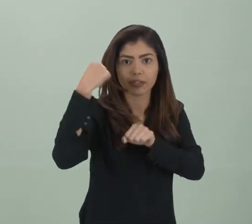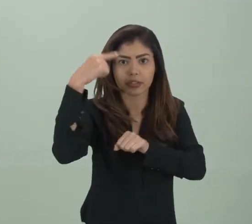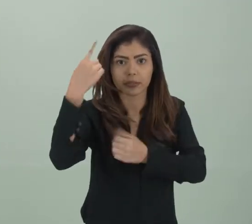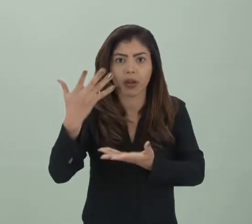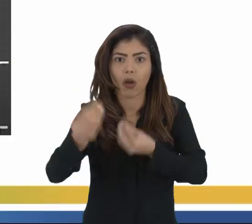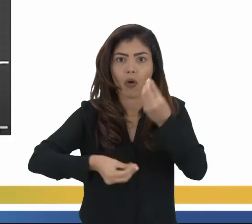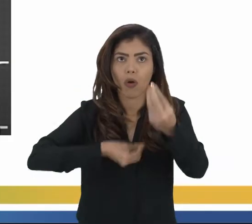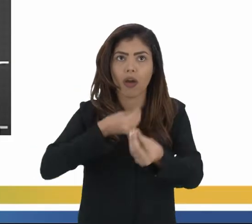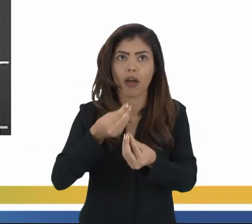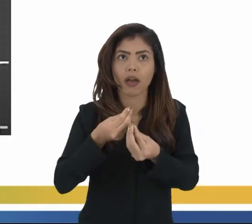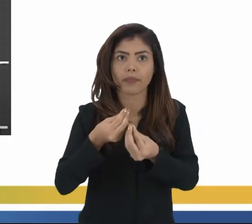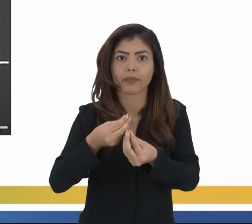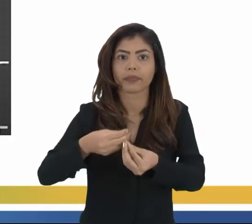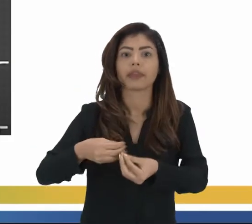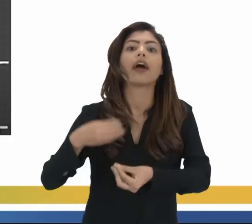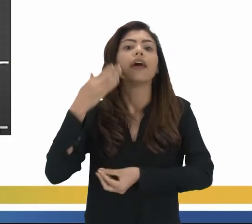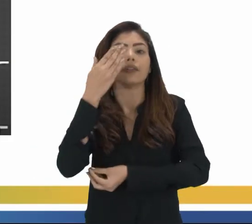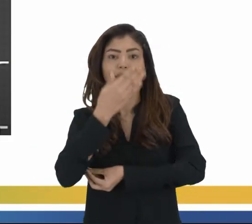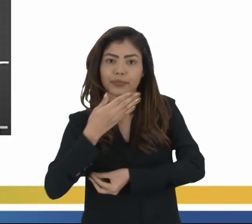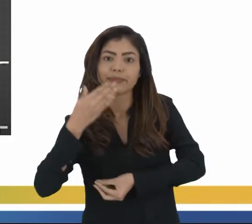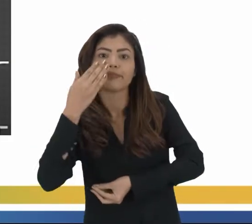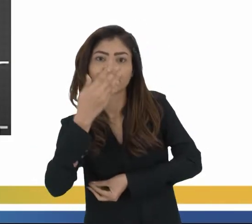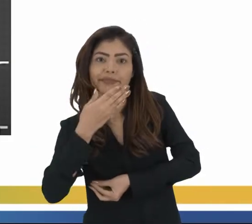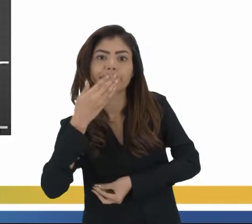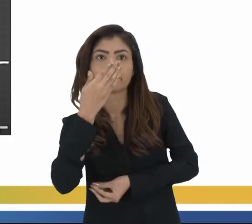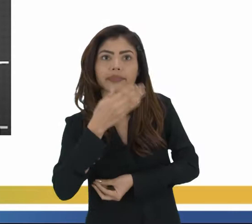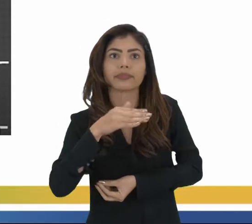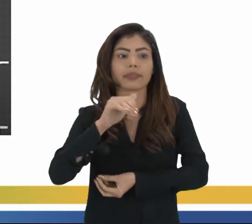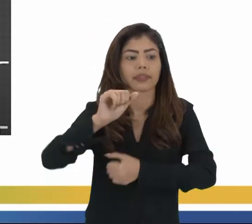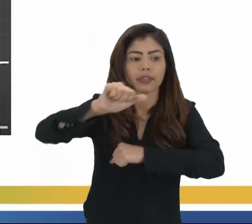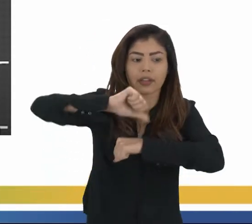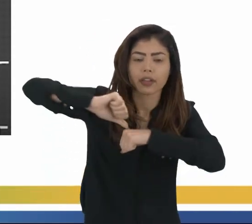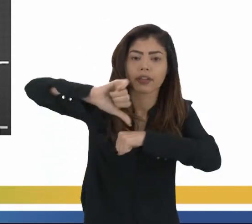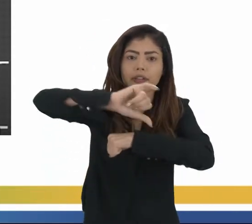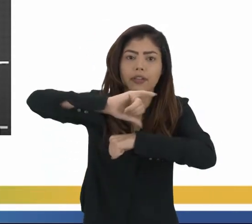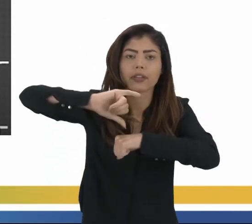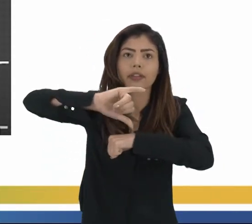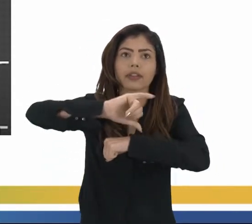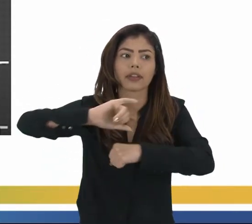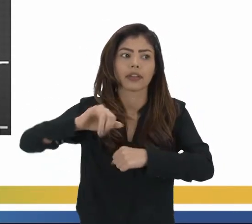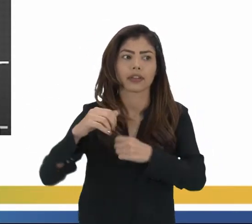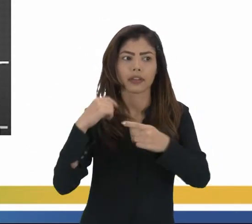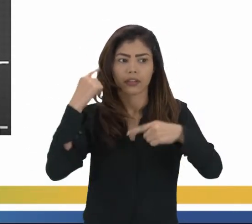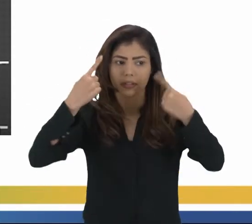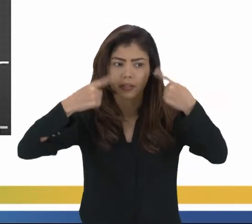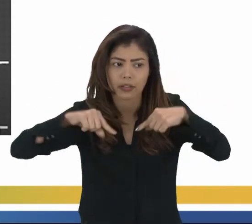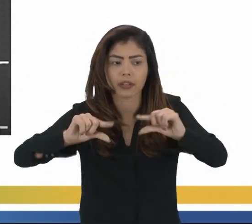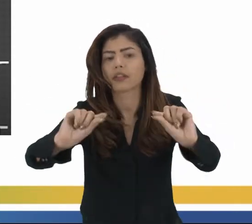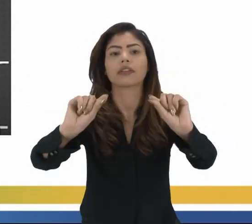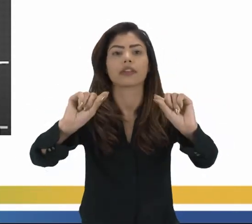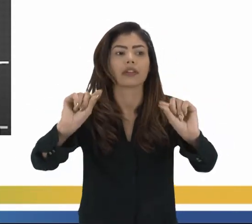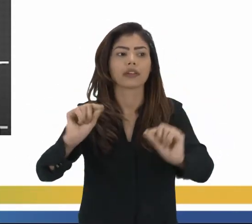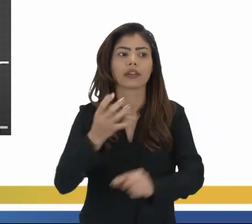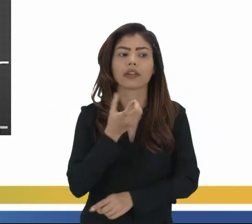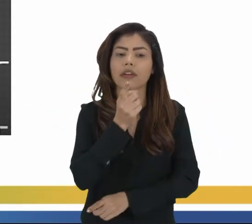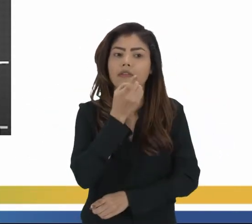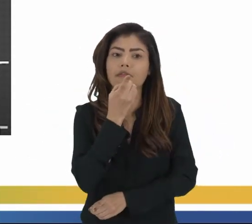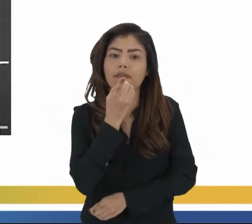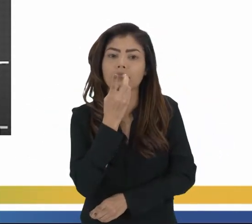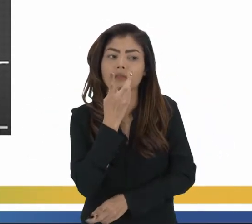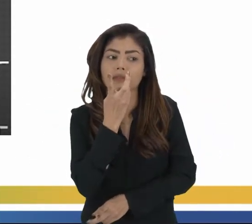espanhóis, como açúcar, aceite, marfil, jabalí,